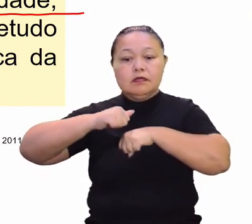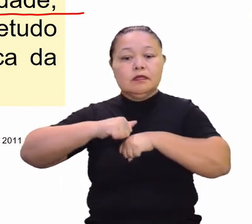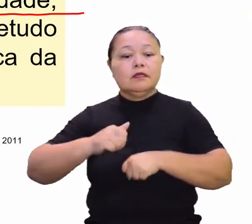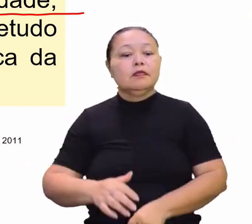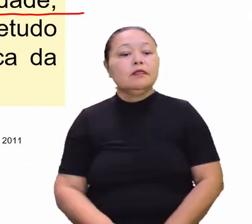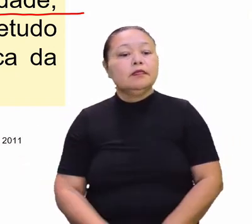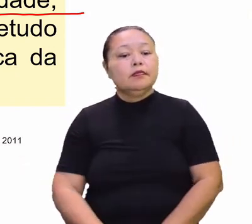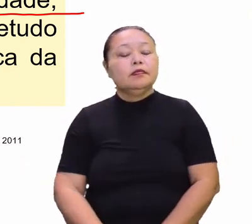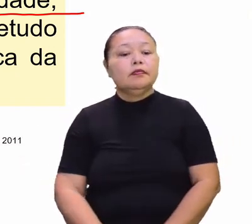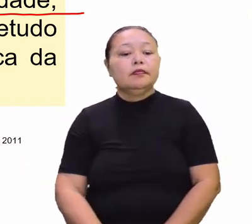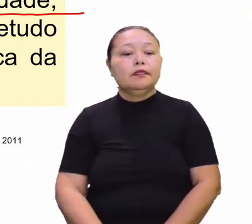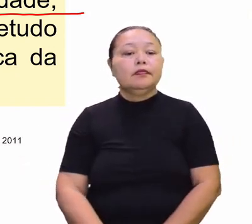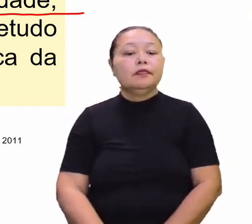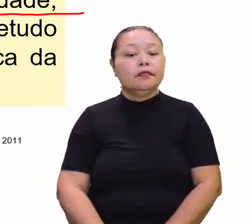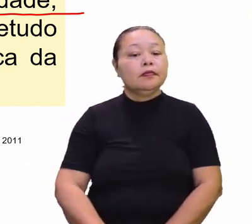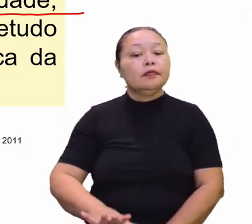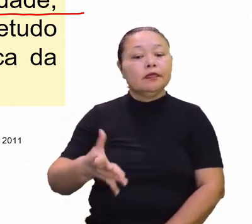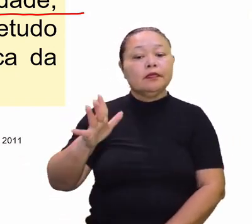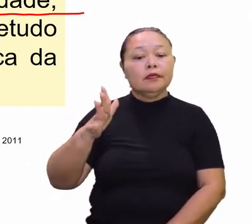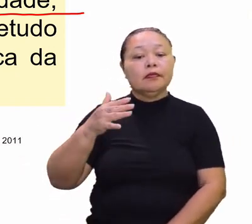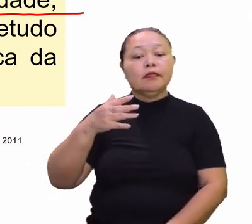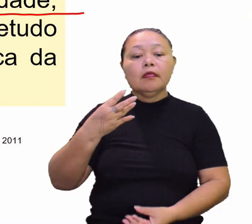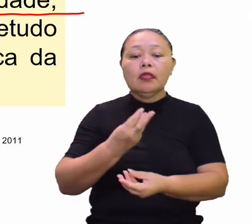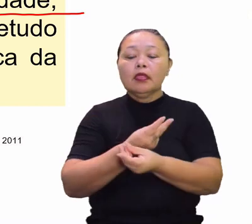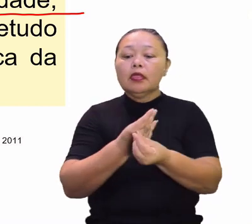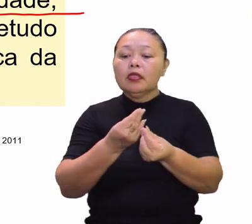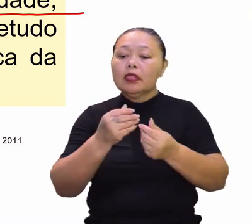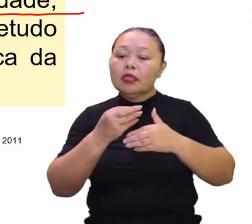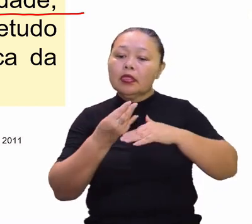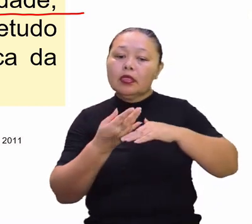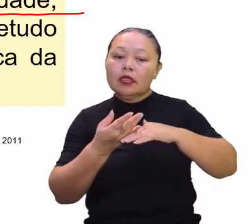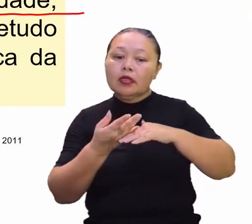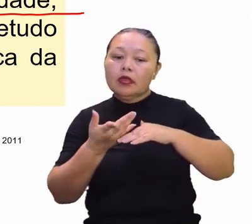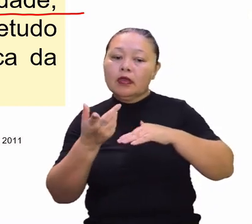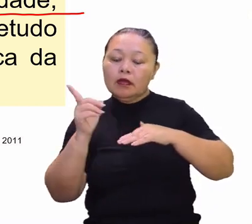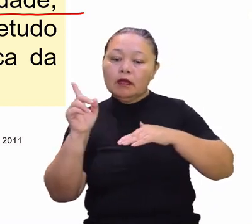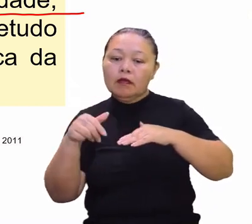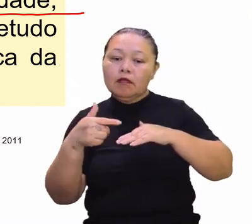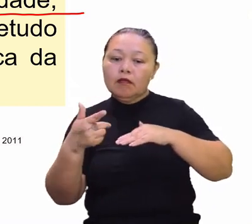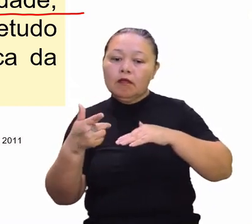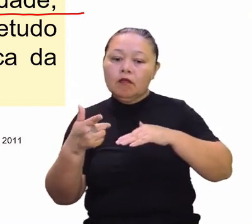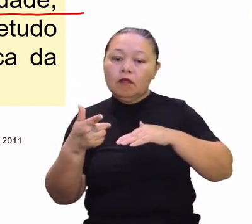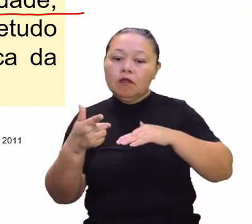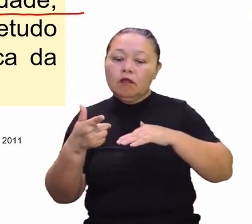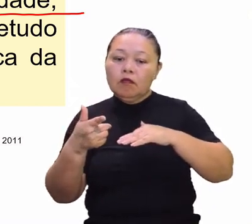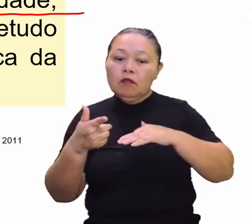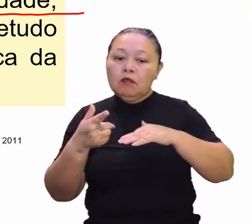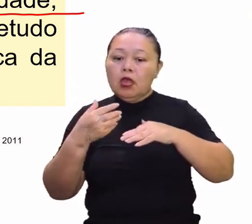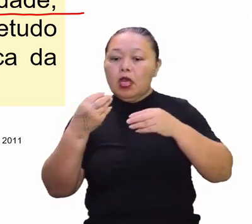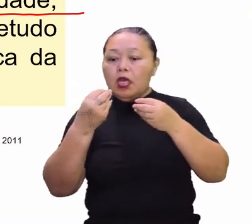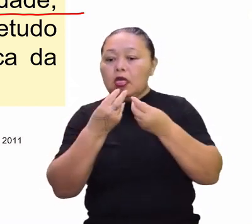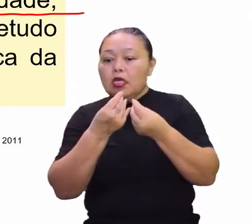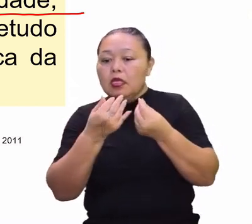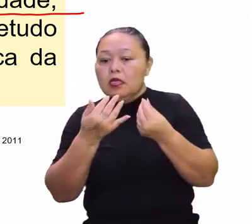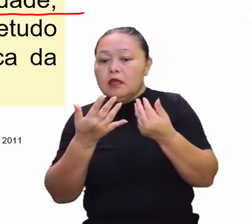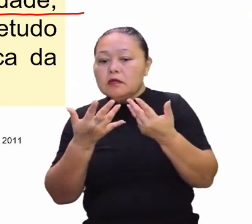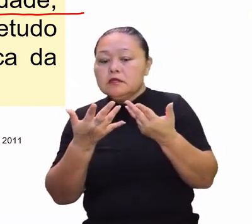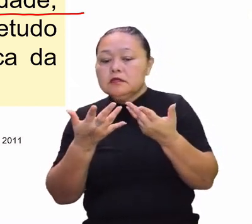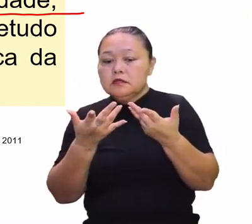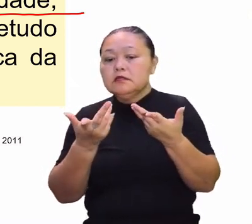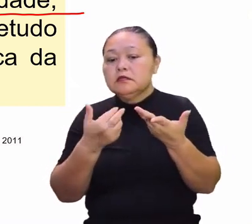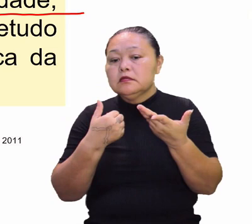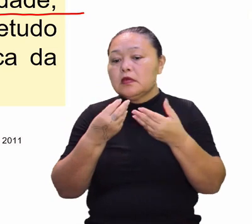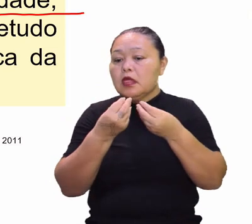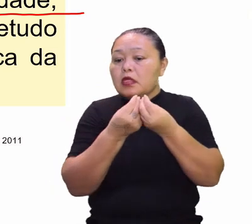Isso mesmo. Além de susceptibilidade, ou seja, ele é um pouco mais frágil para